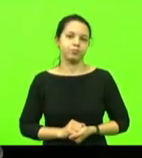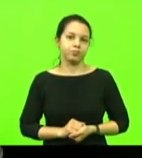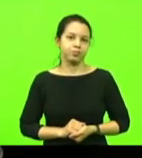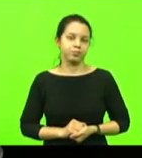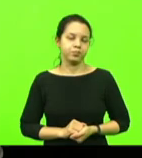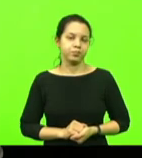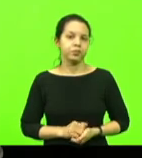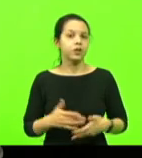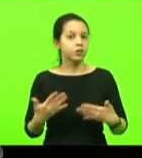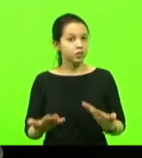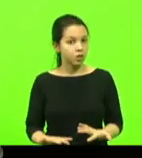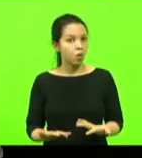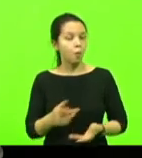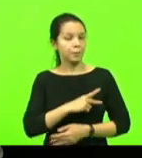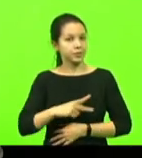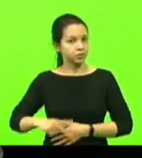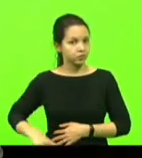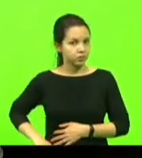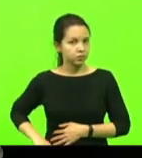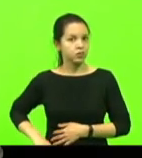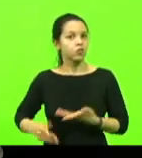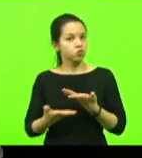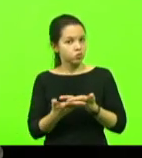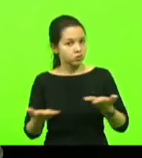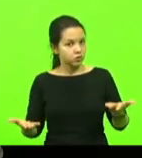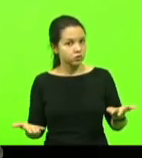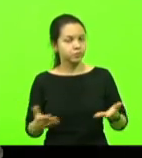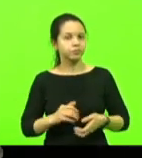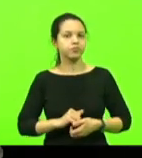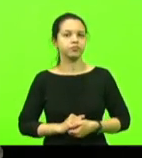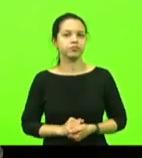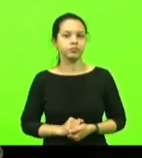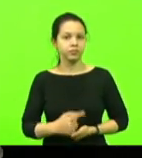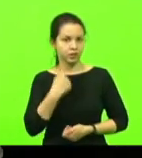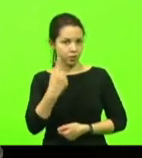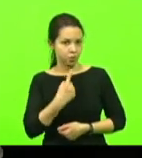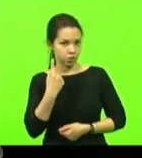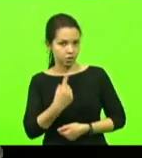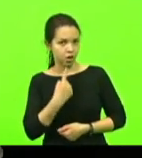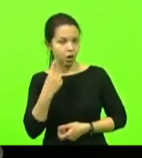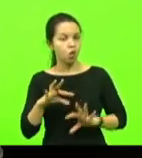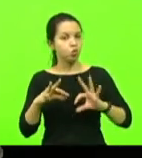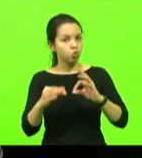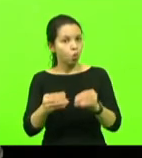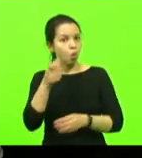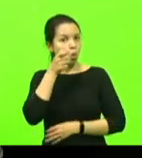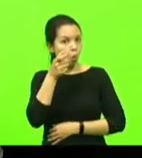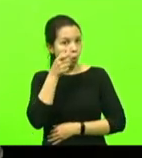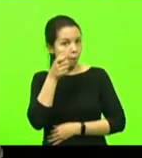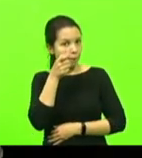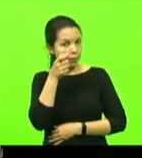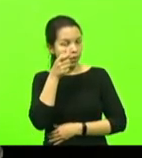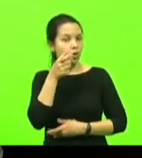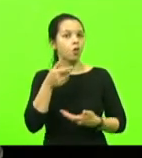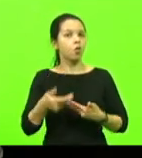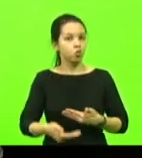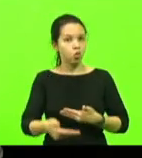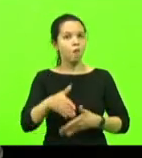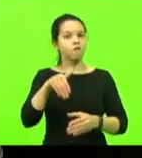Sendo assim, senhora presidente, senhoras e senhores deputados, as pessoas que nos acompanham, segue o